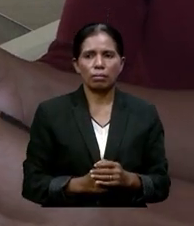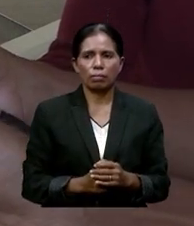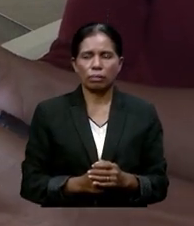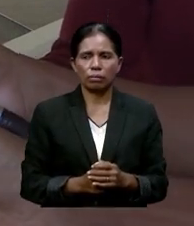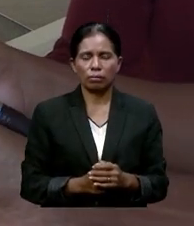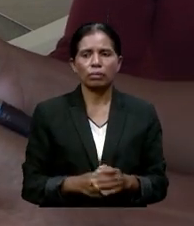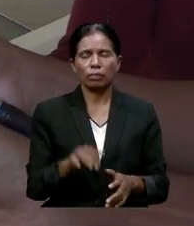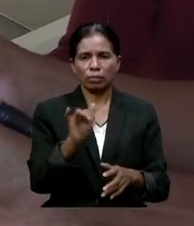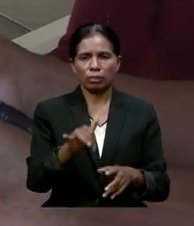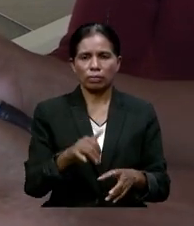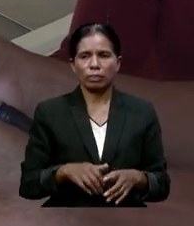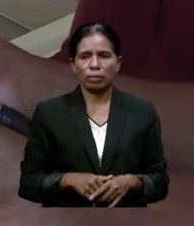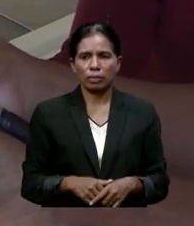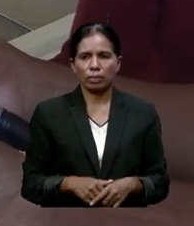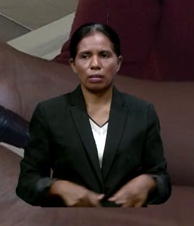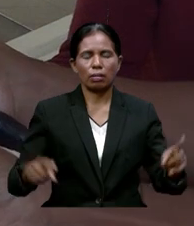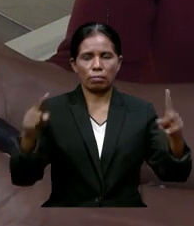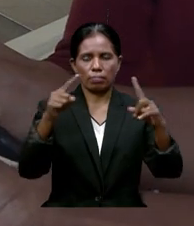Queixa bate ona, sim. Vai a